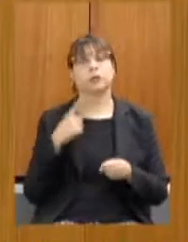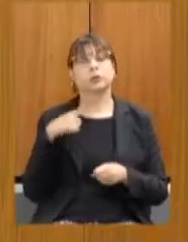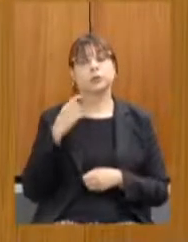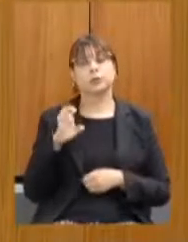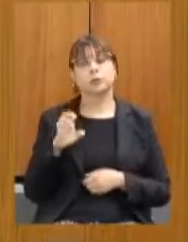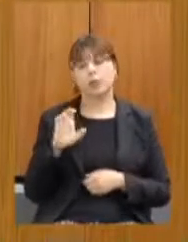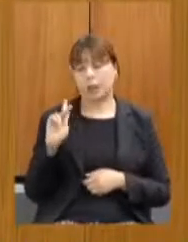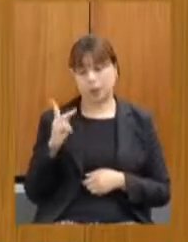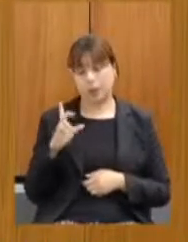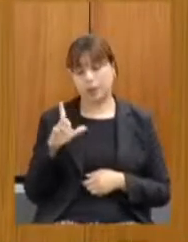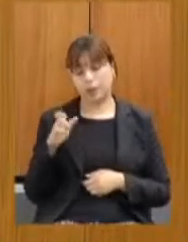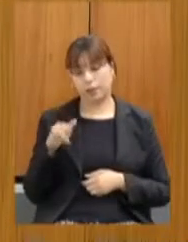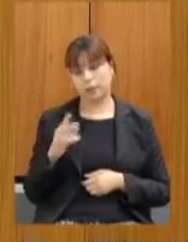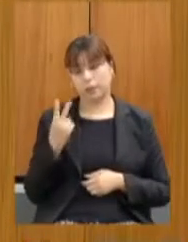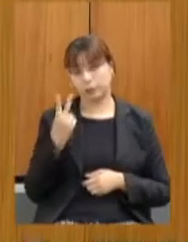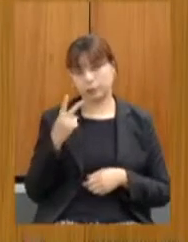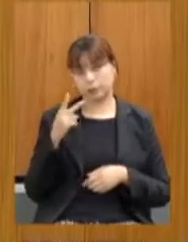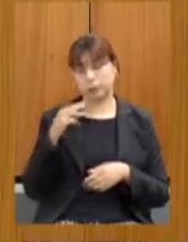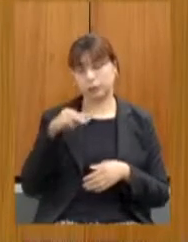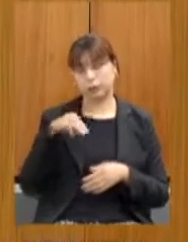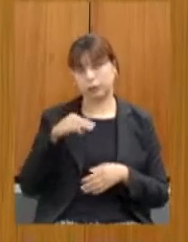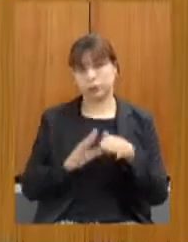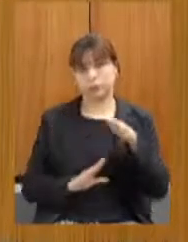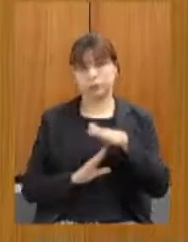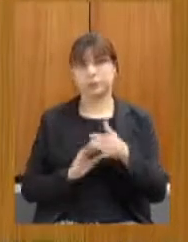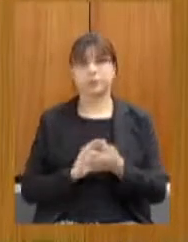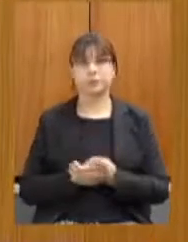Doutor ele por mais 2 minutos e